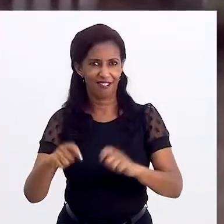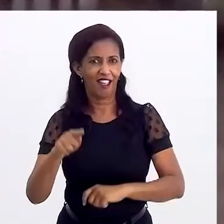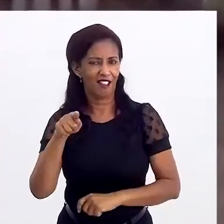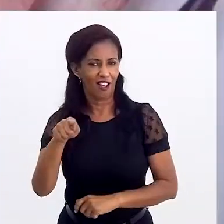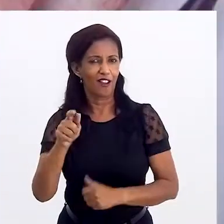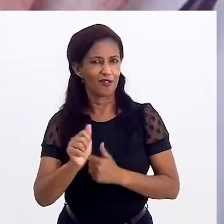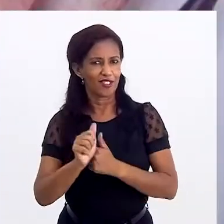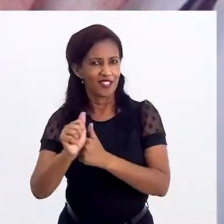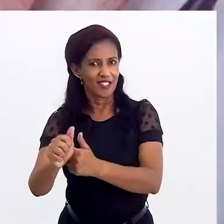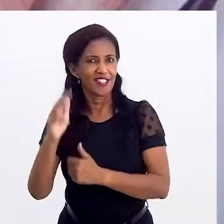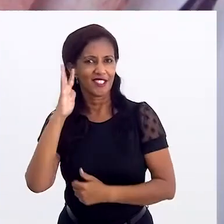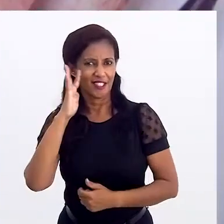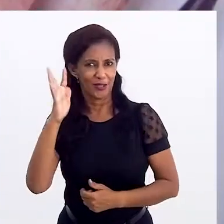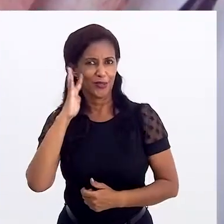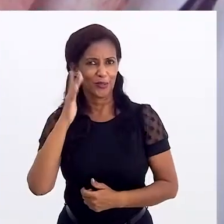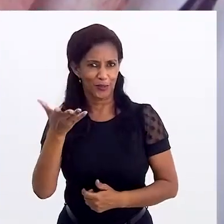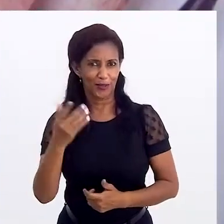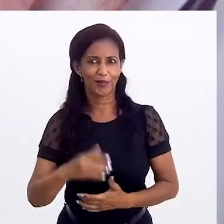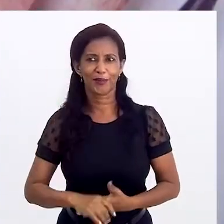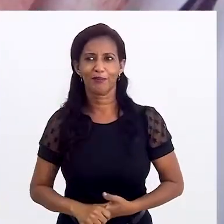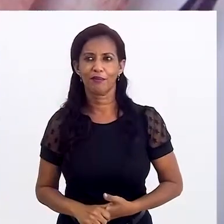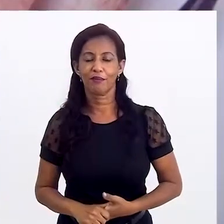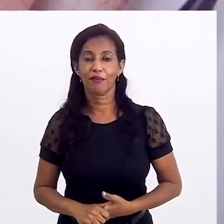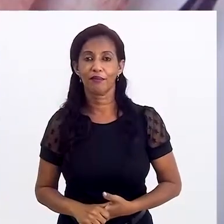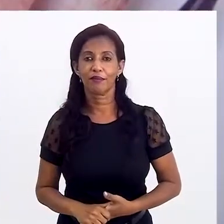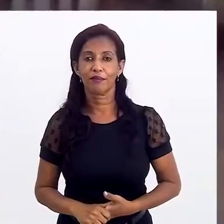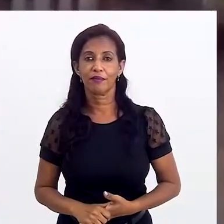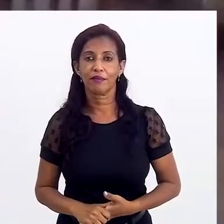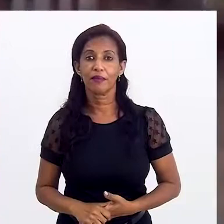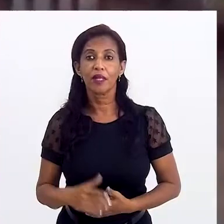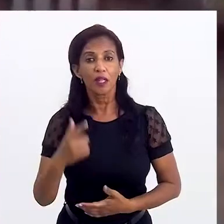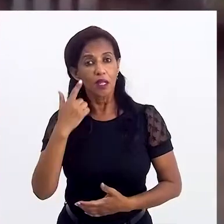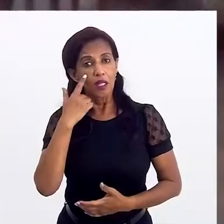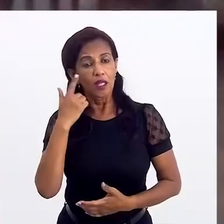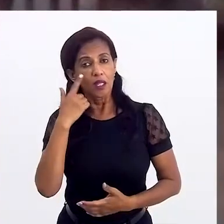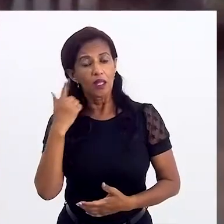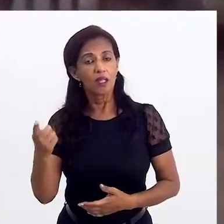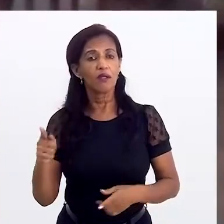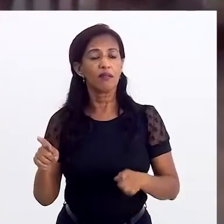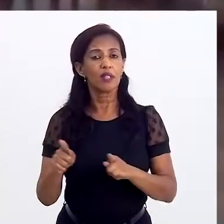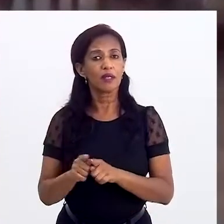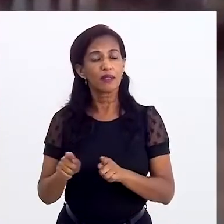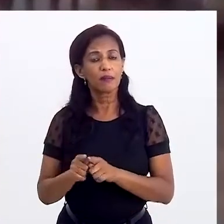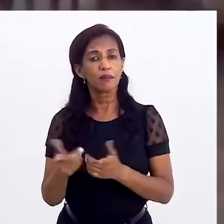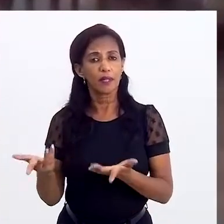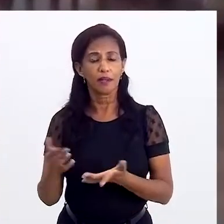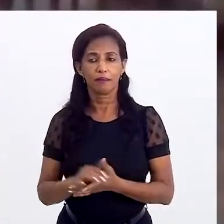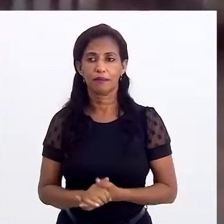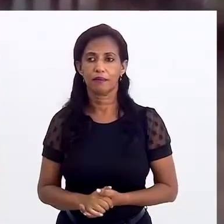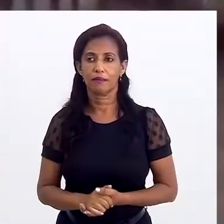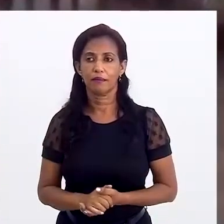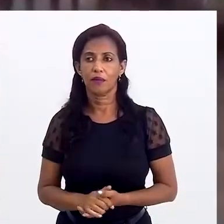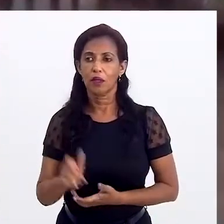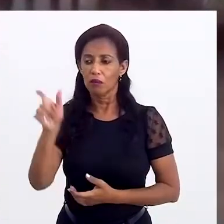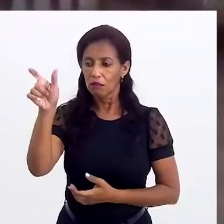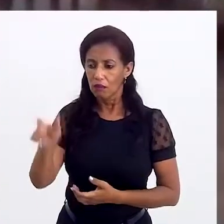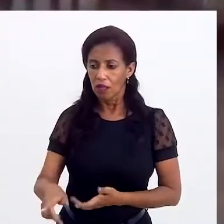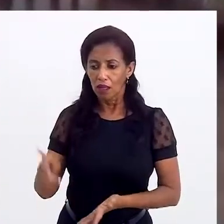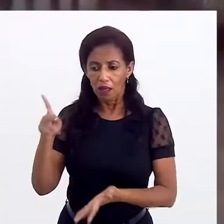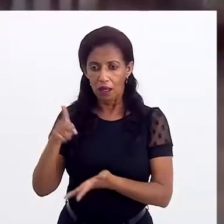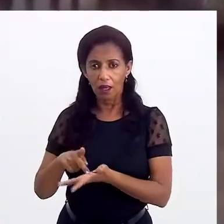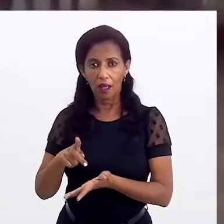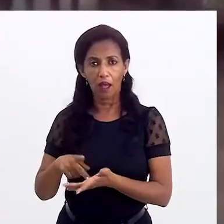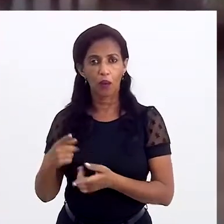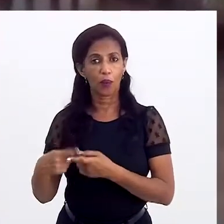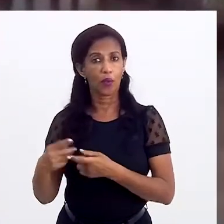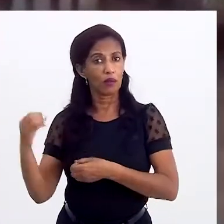possível você ir atrás dos seus sonhos. E ver aquilo, uma